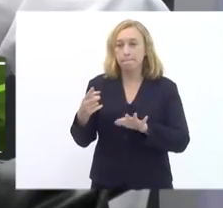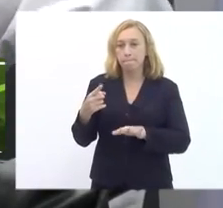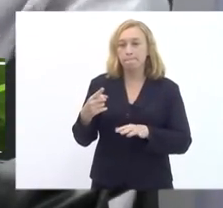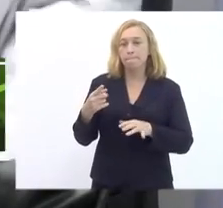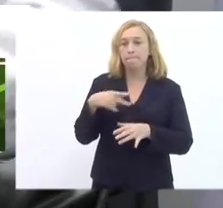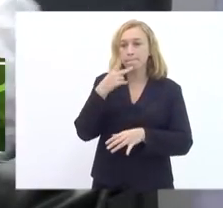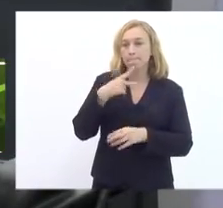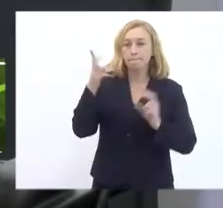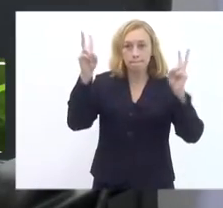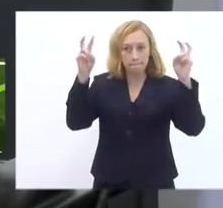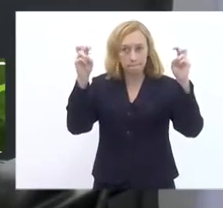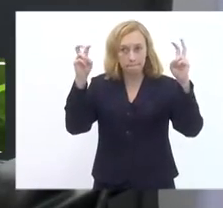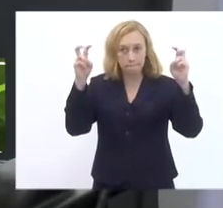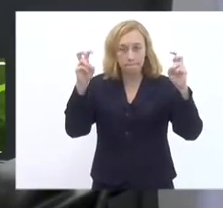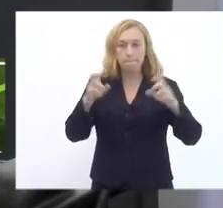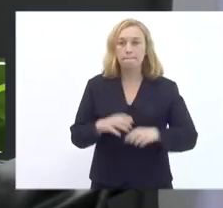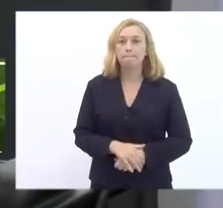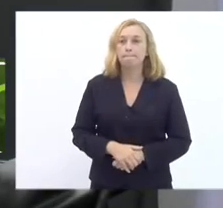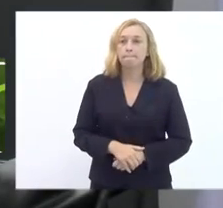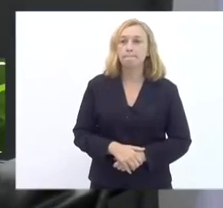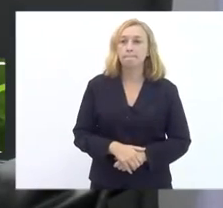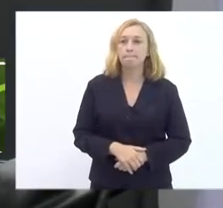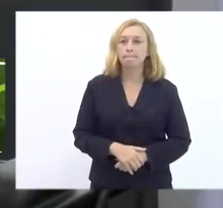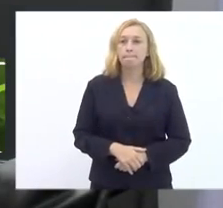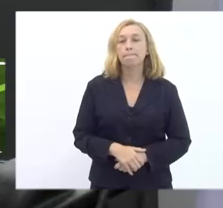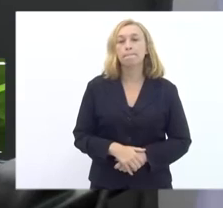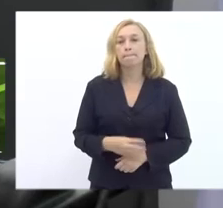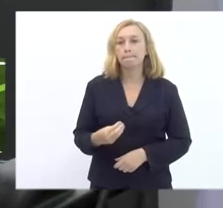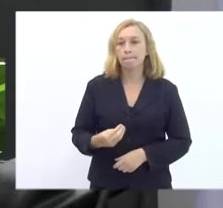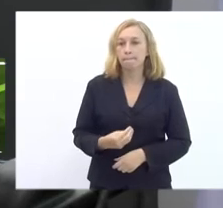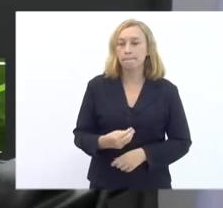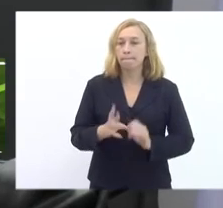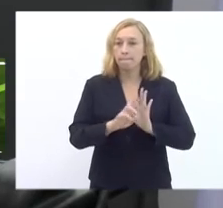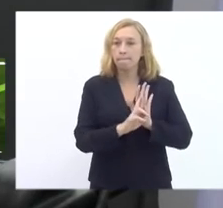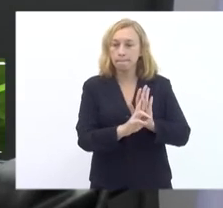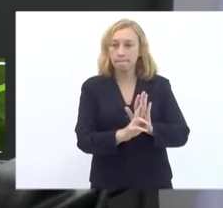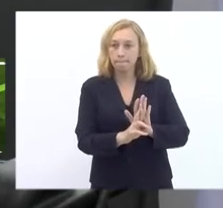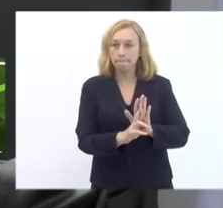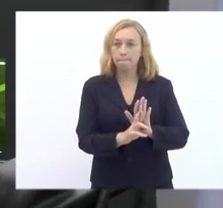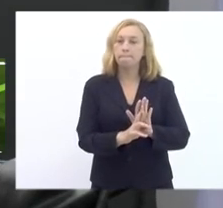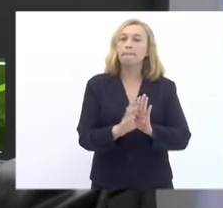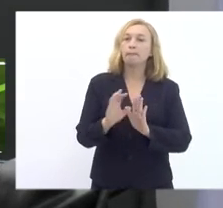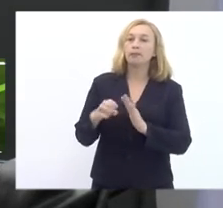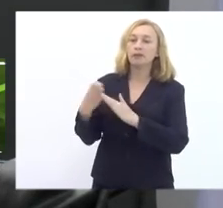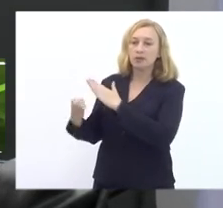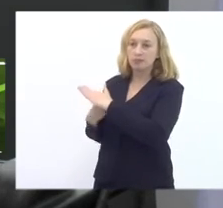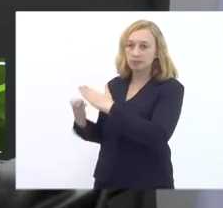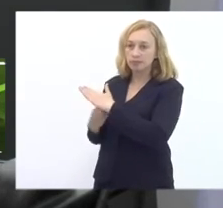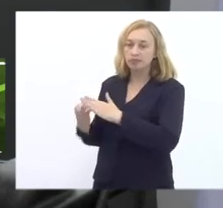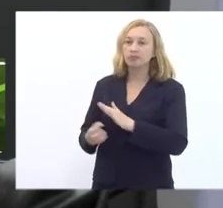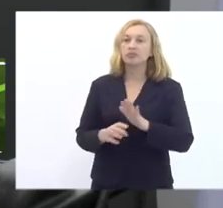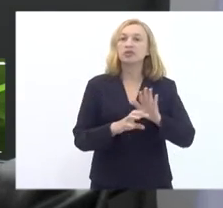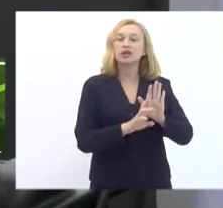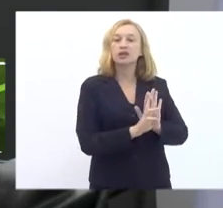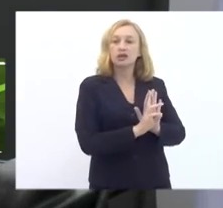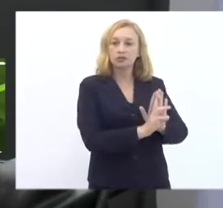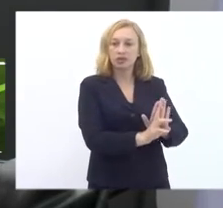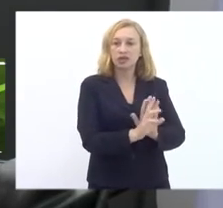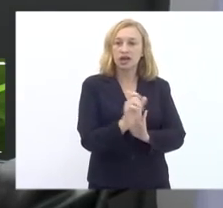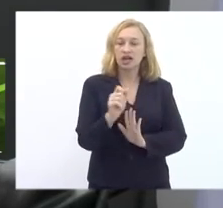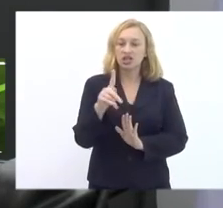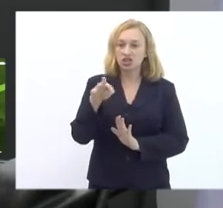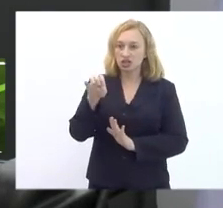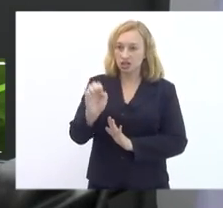esse assunto como prioridade. Quero a presença da Supervia, da Getrans também, da Secretaria de Transporte, da Raquel